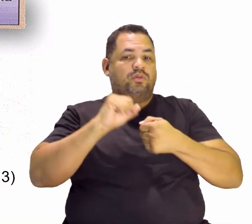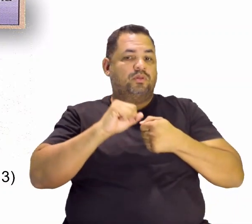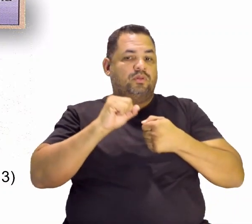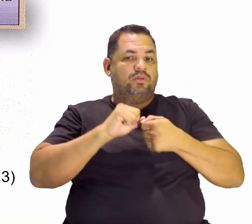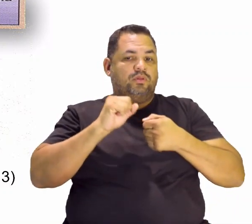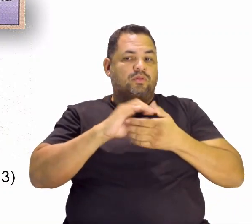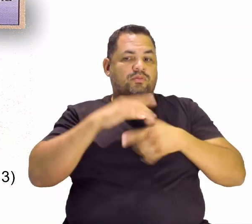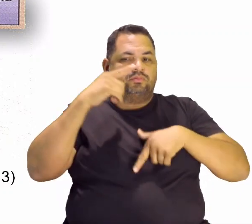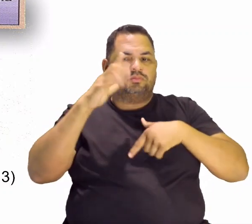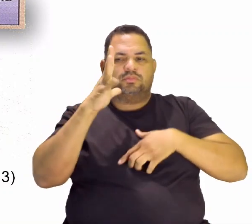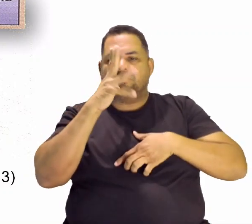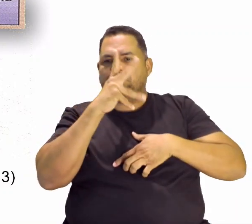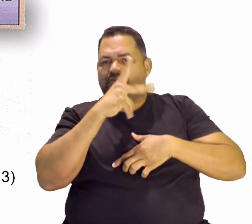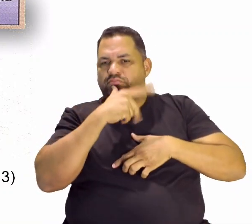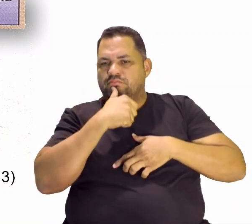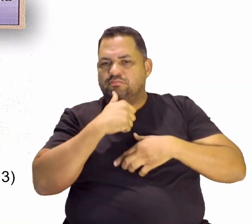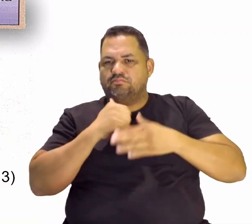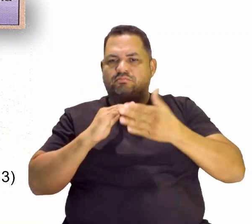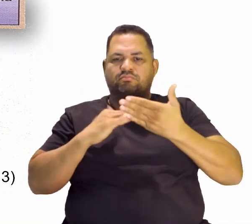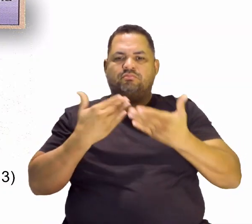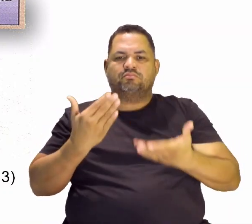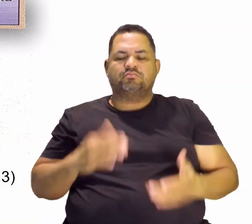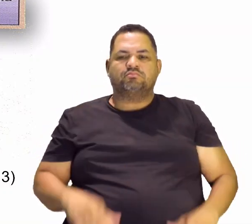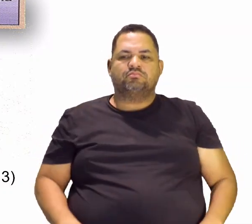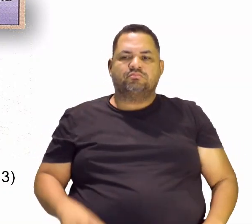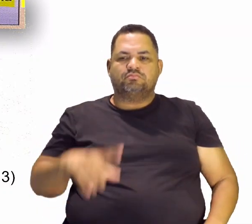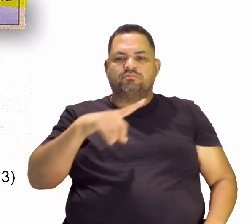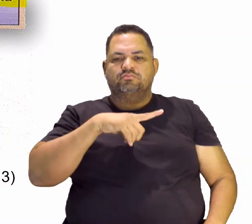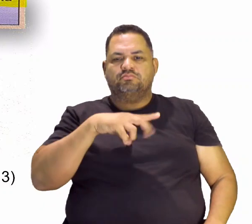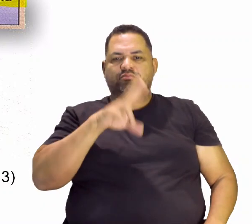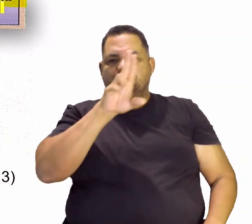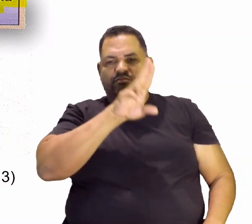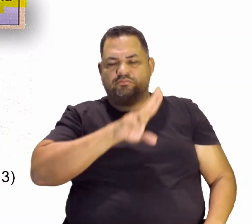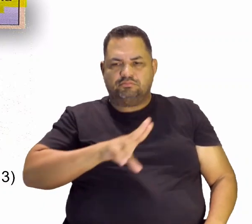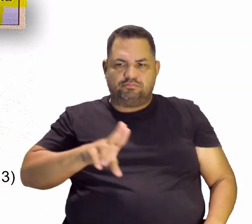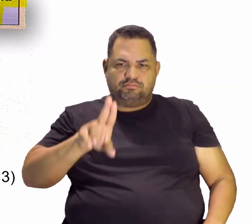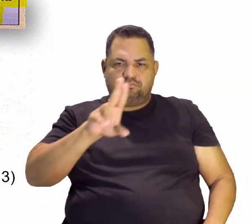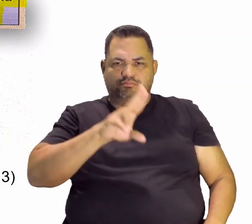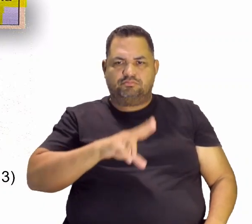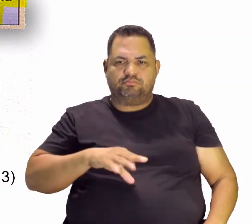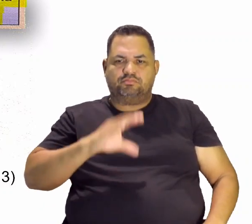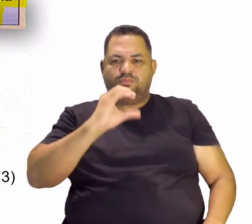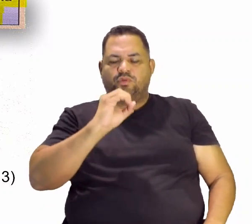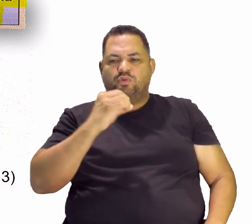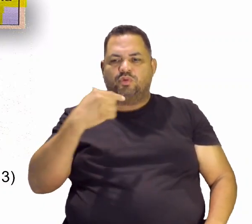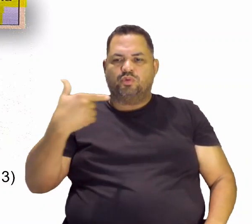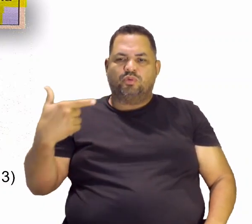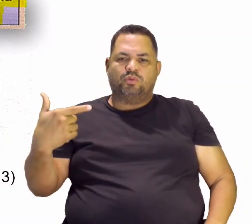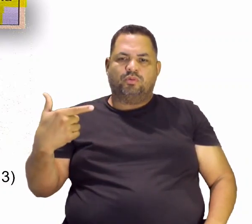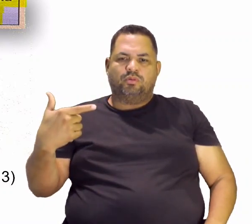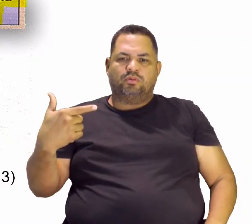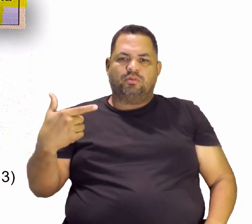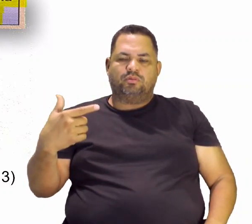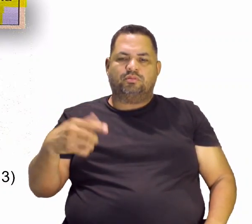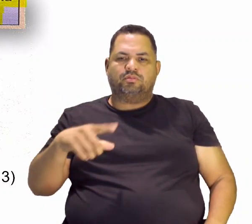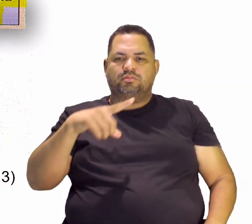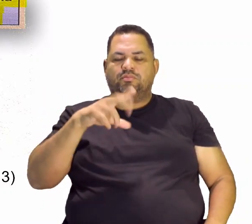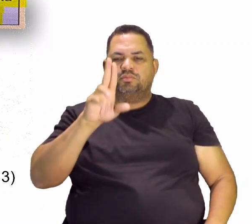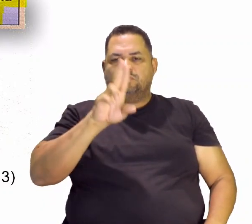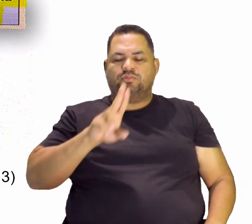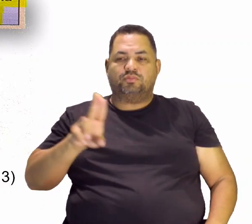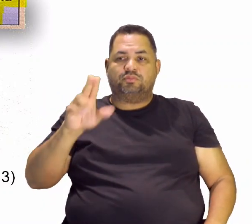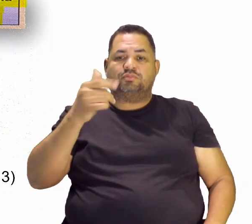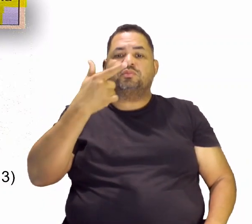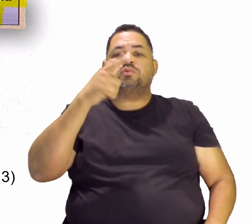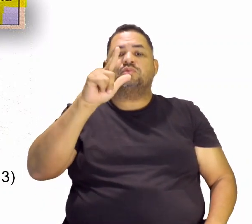que durem por mais tempo, que aí eu vou ter a utilização de oxigênio, né? Aí eu vou utilizar